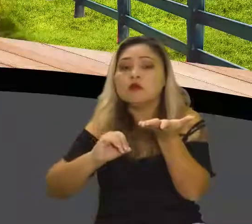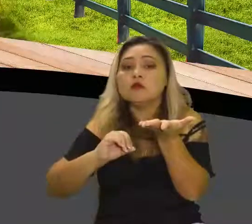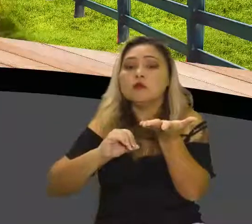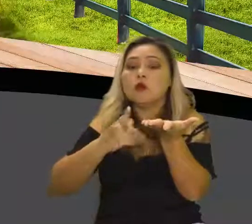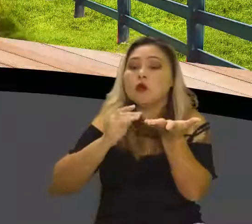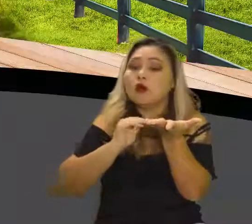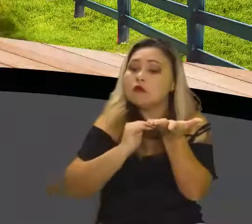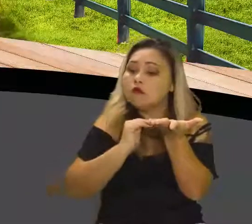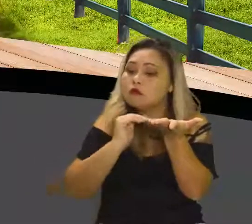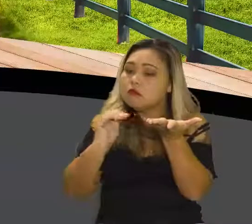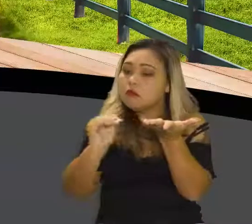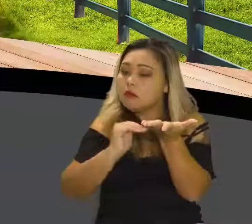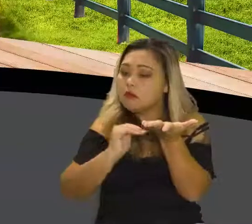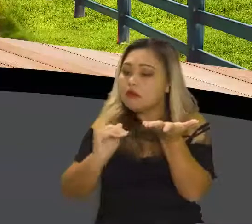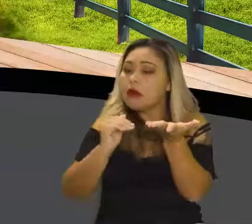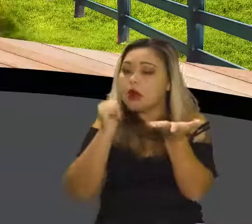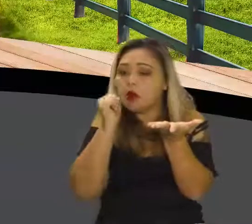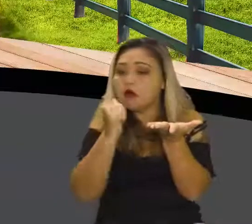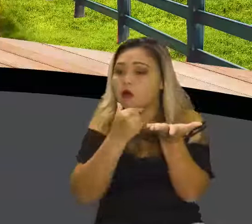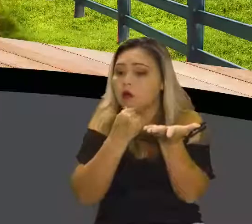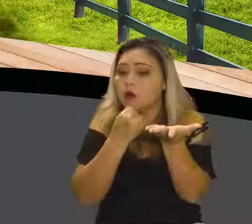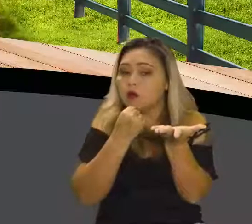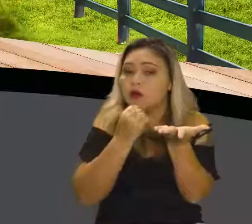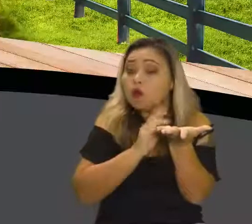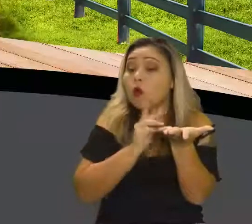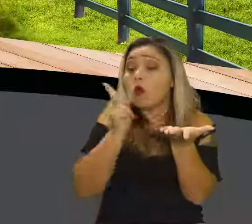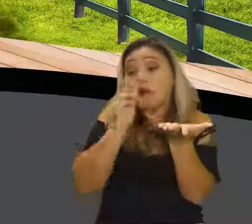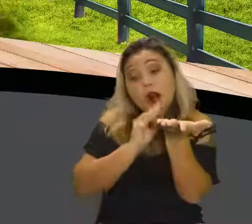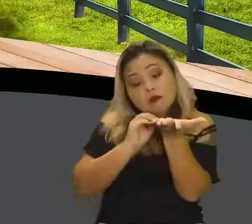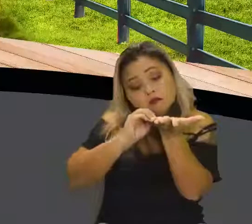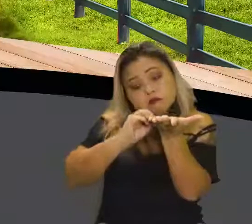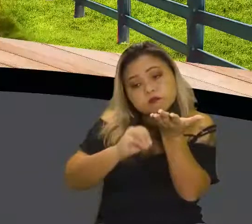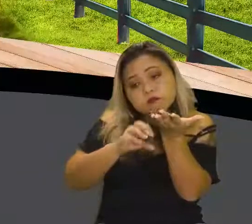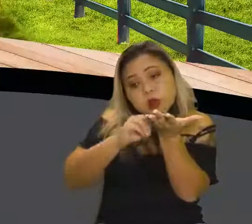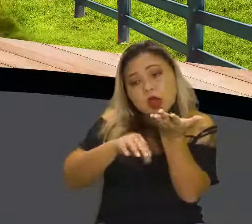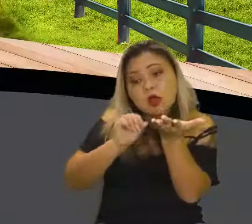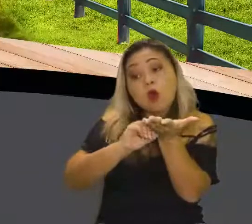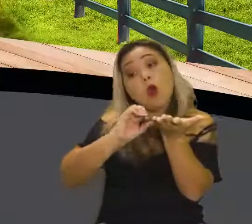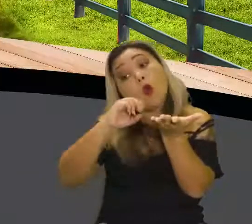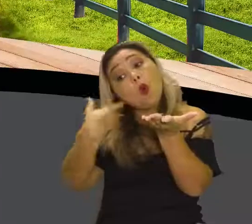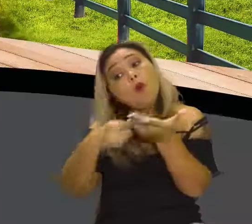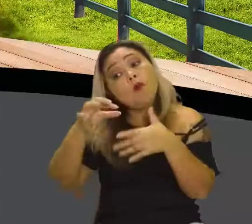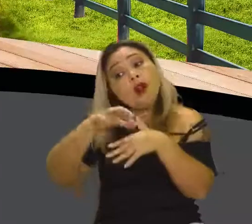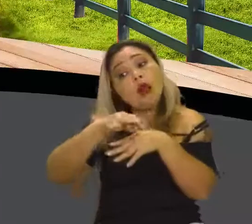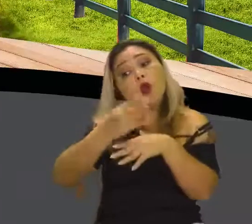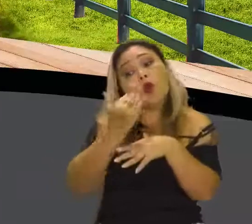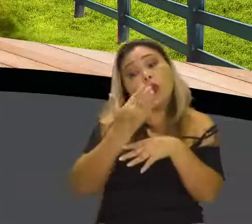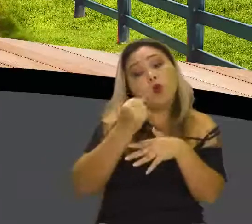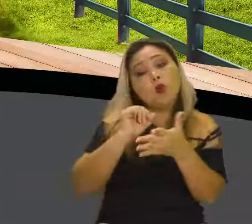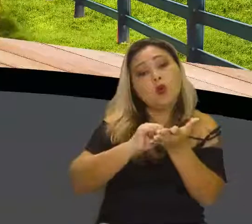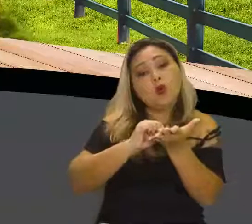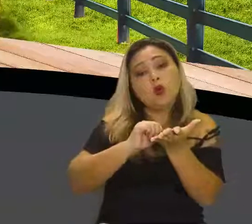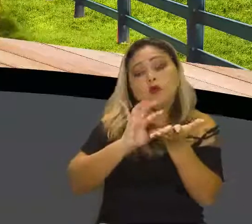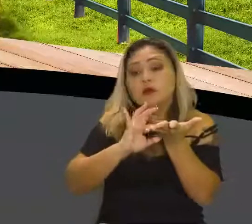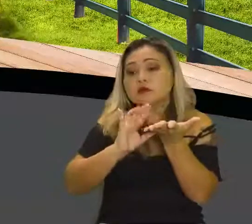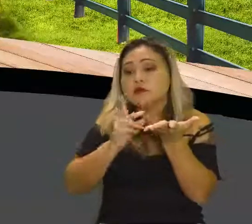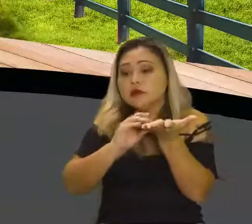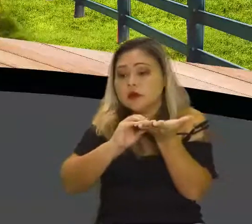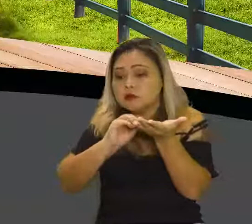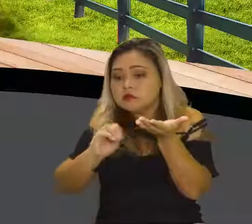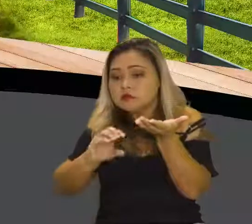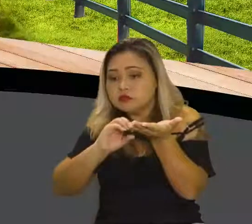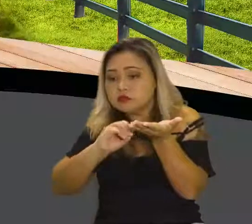maturidade sexual, para postura ou para corte. Quando eu falo para